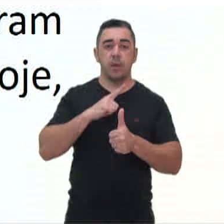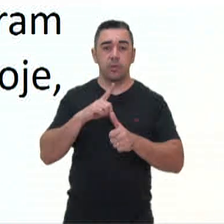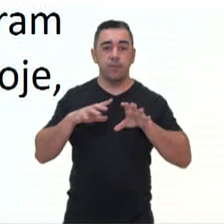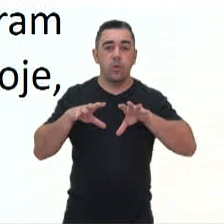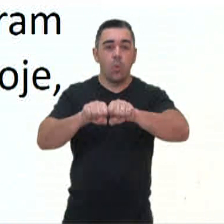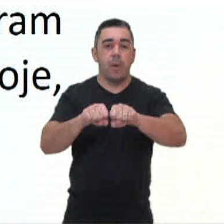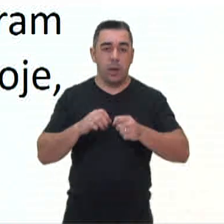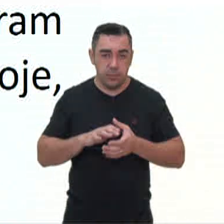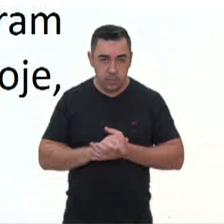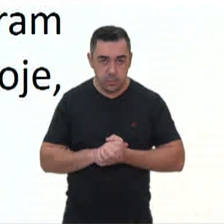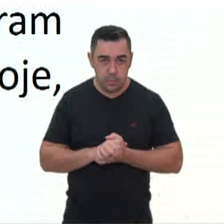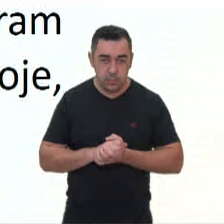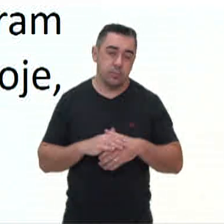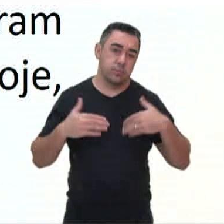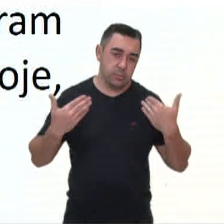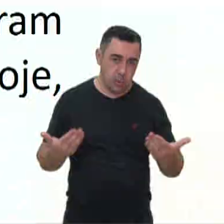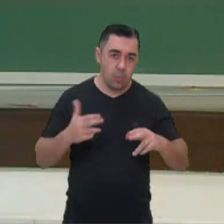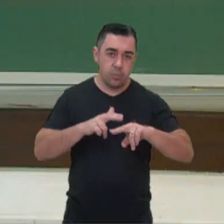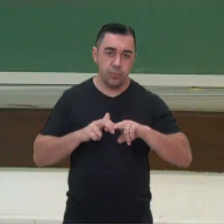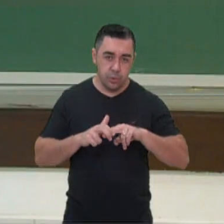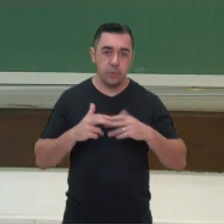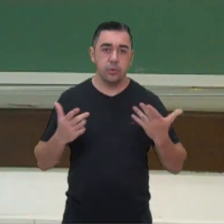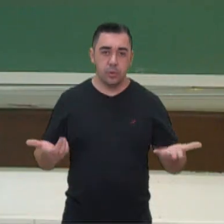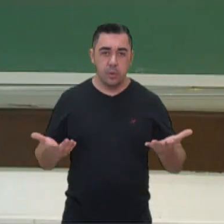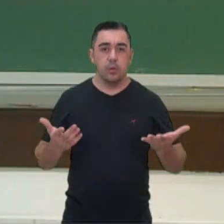ocupados. E automaticamente